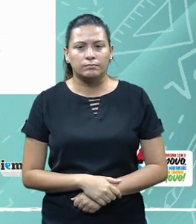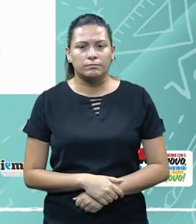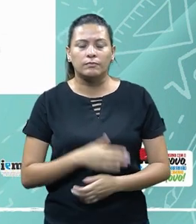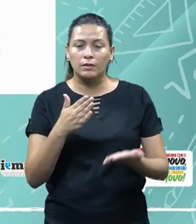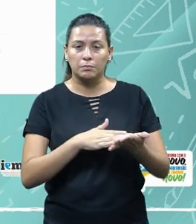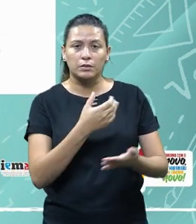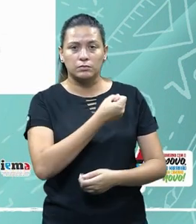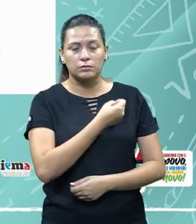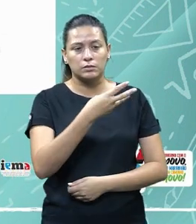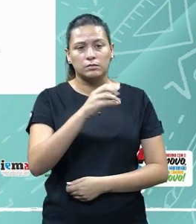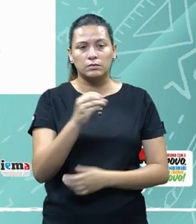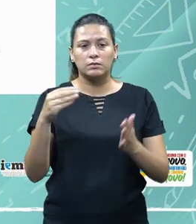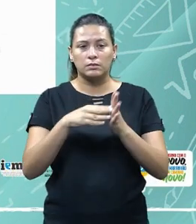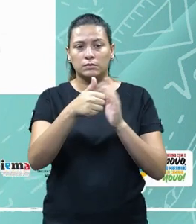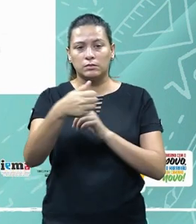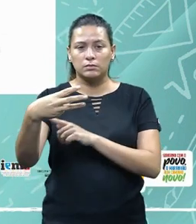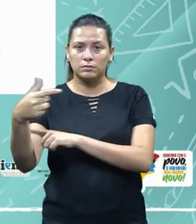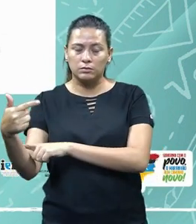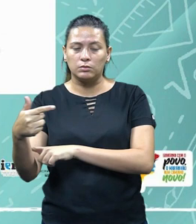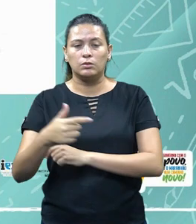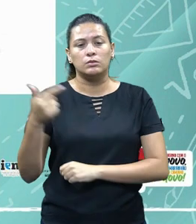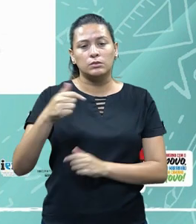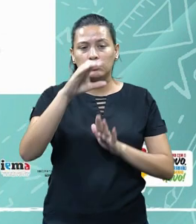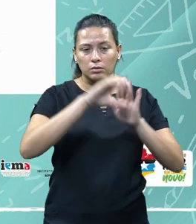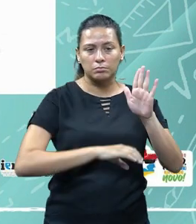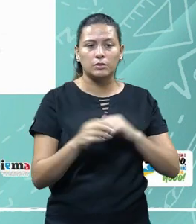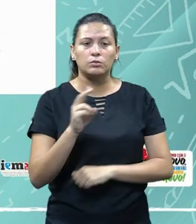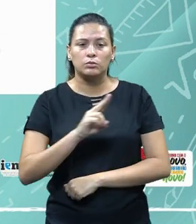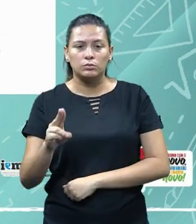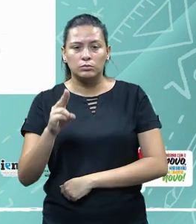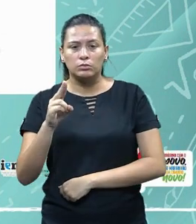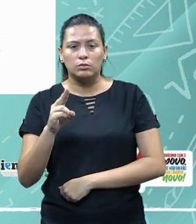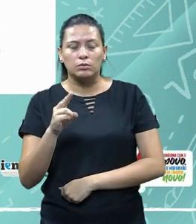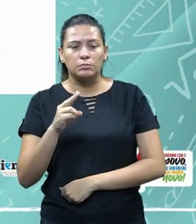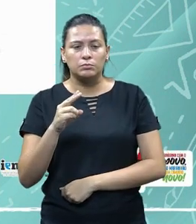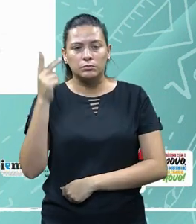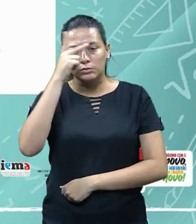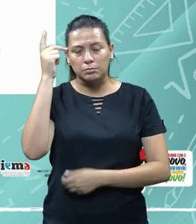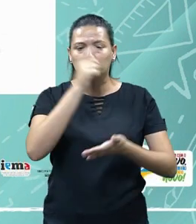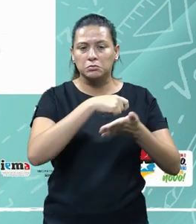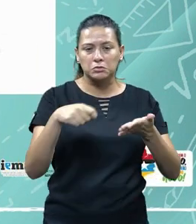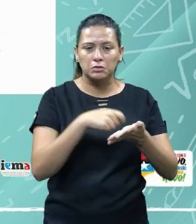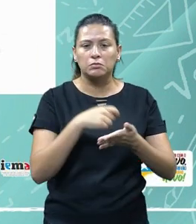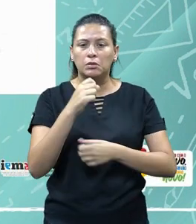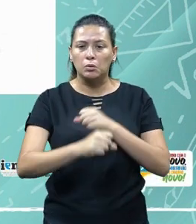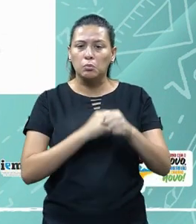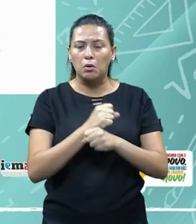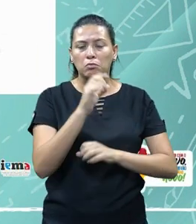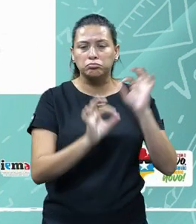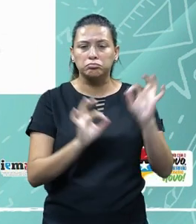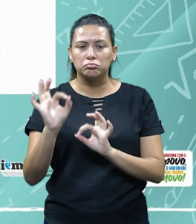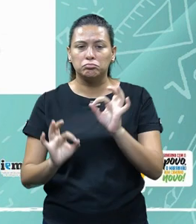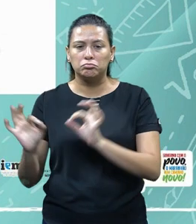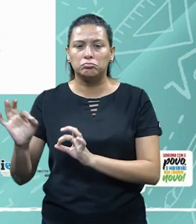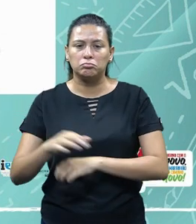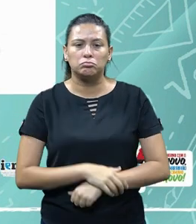capítulo né Nós temos o nome da autora o nome da obra a editora onde foi editado o ano que foi editado